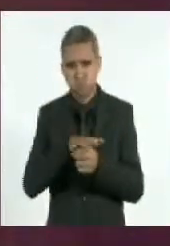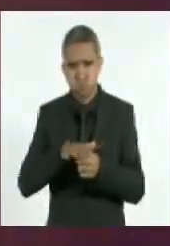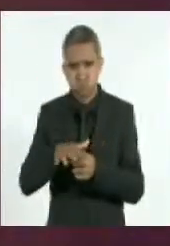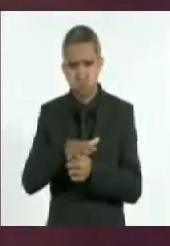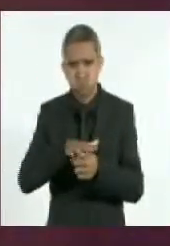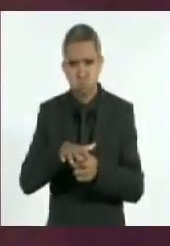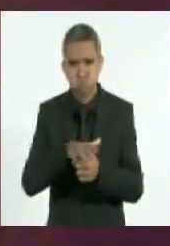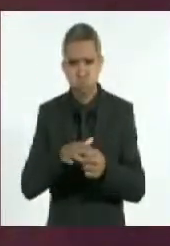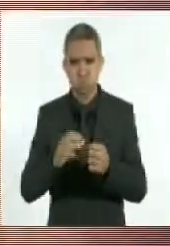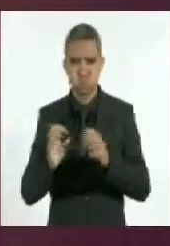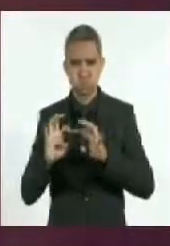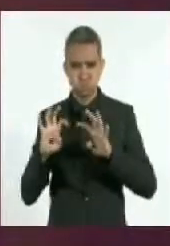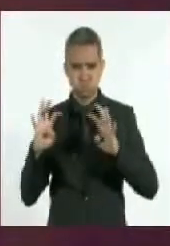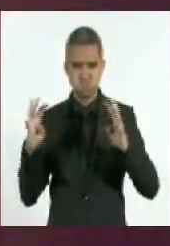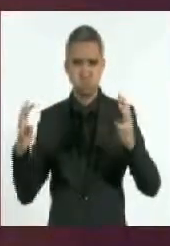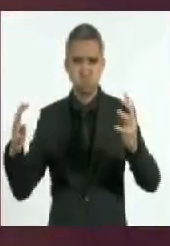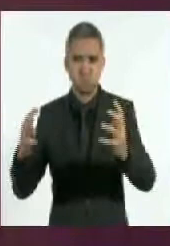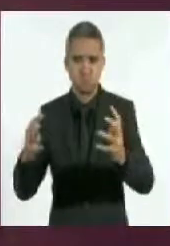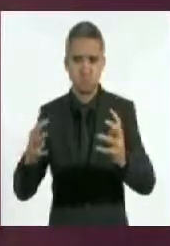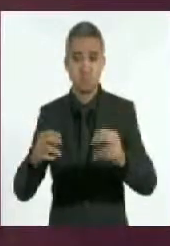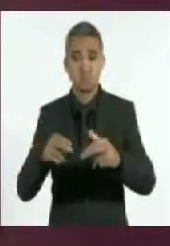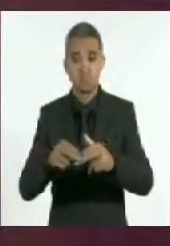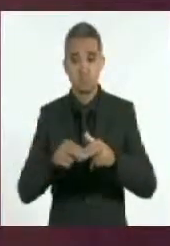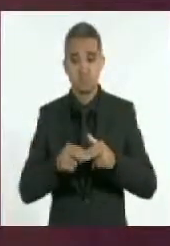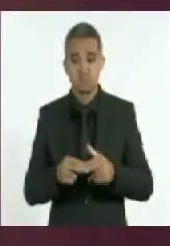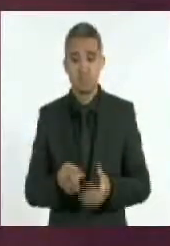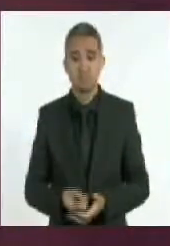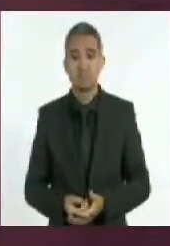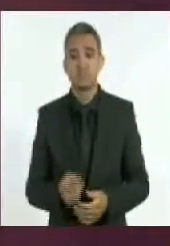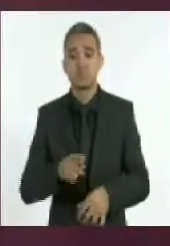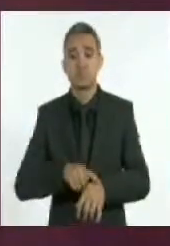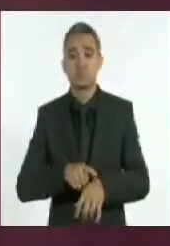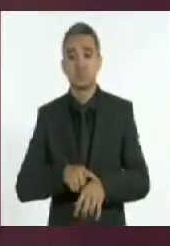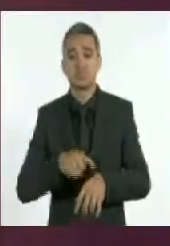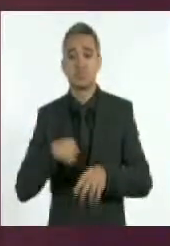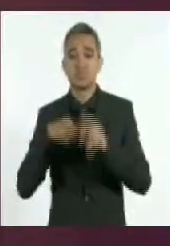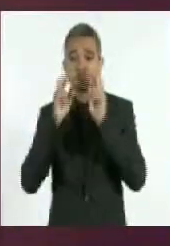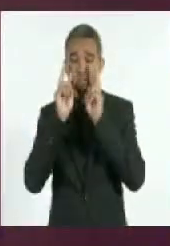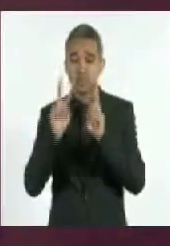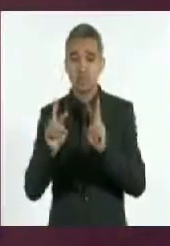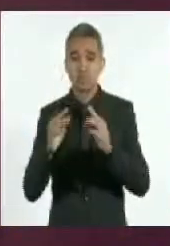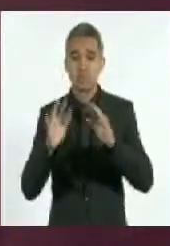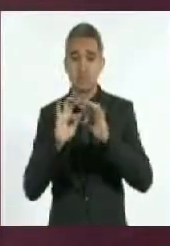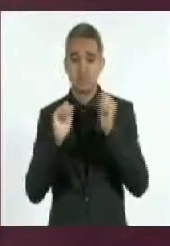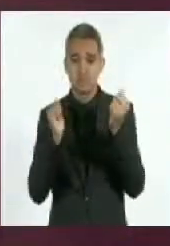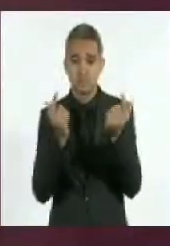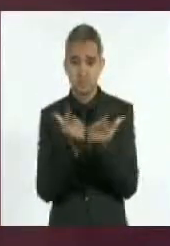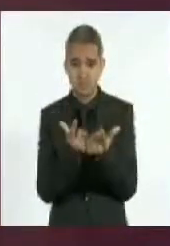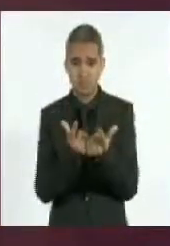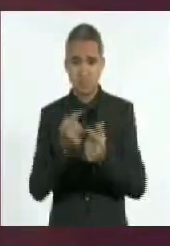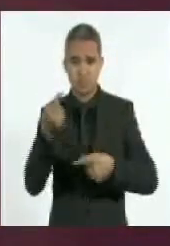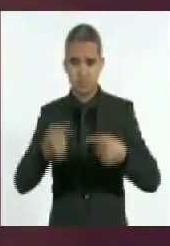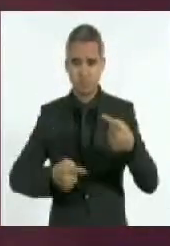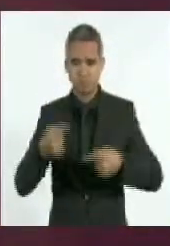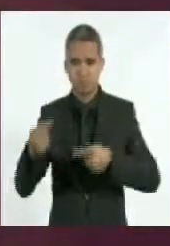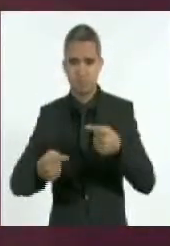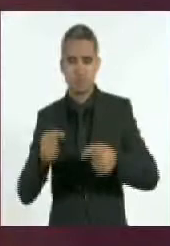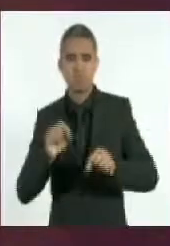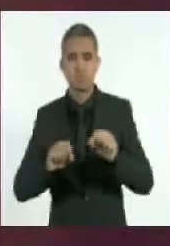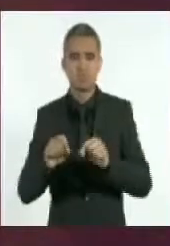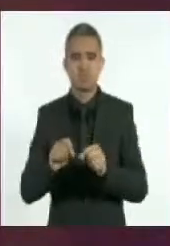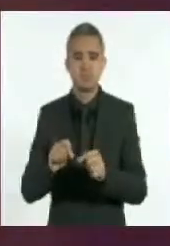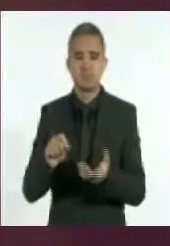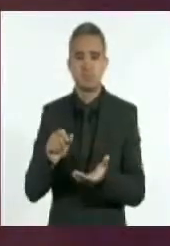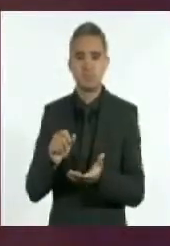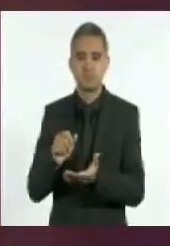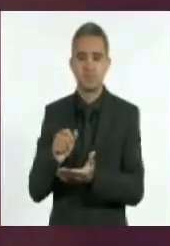futebol. E, no momento que eu vejo nessa casa se discutir o desemprego causado pela Alumar,